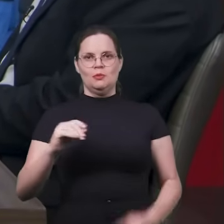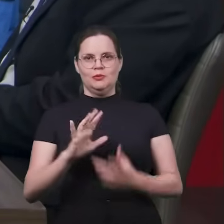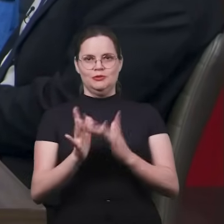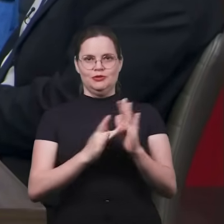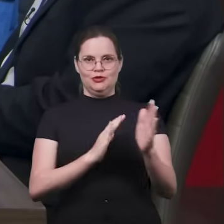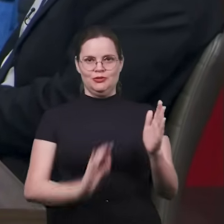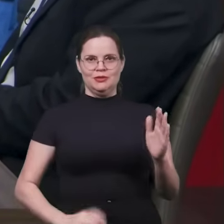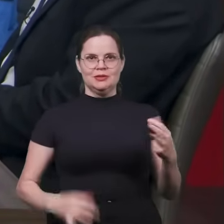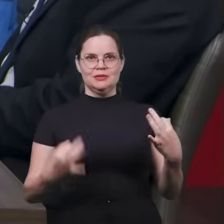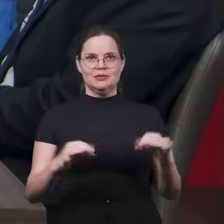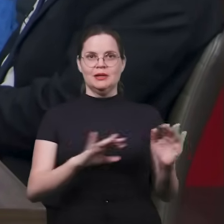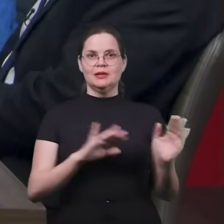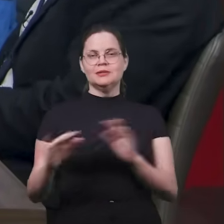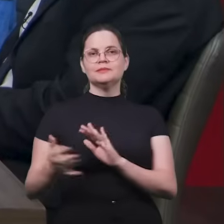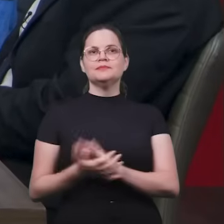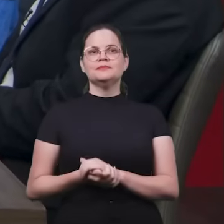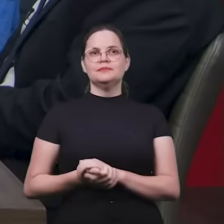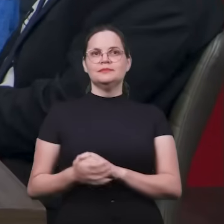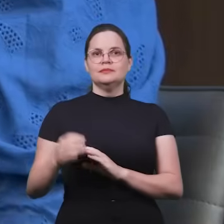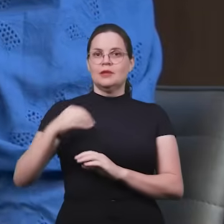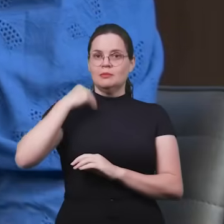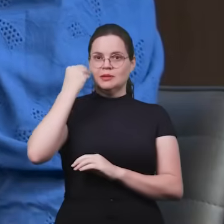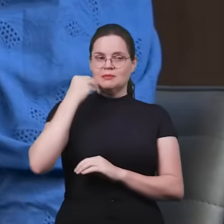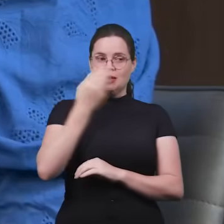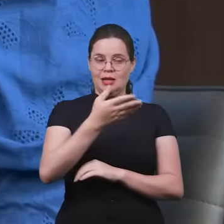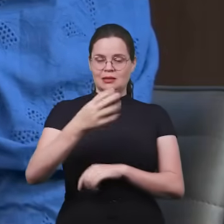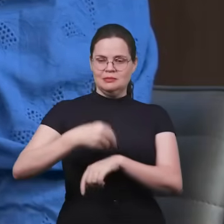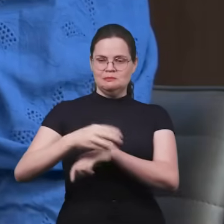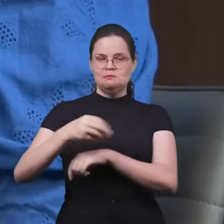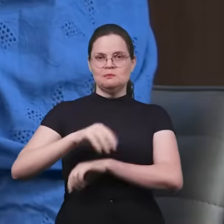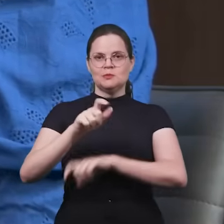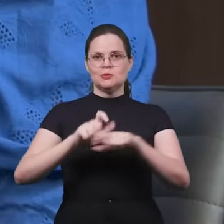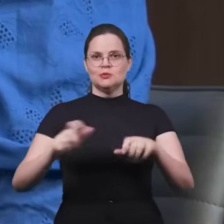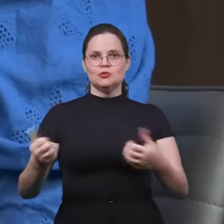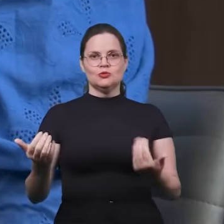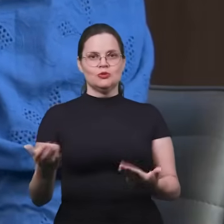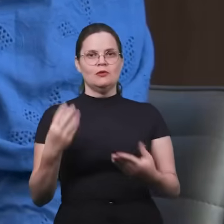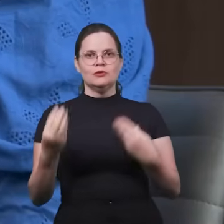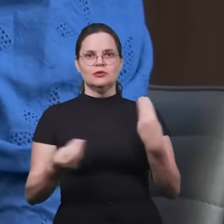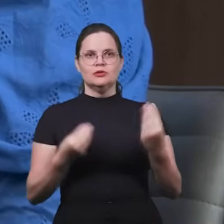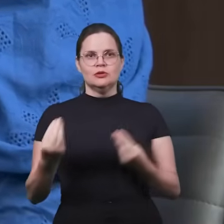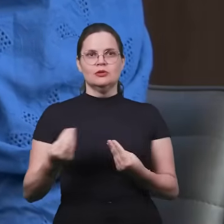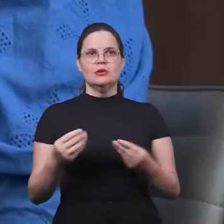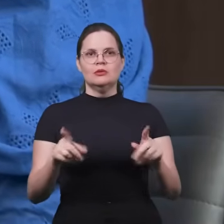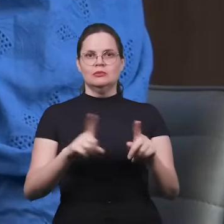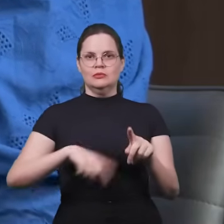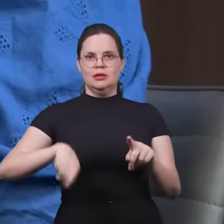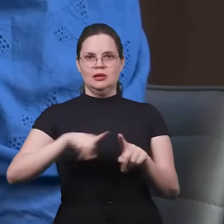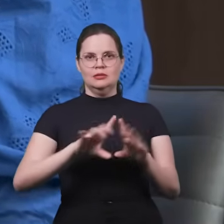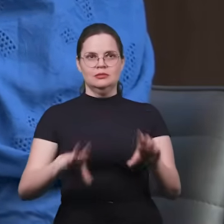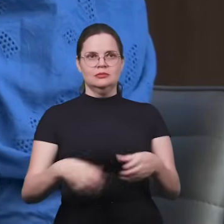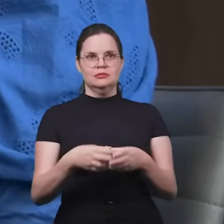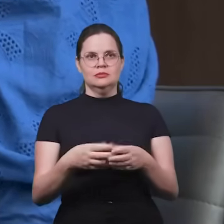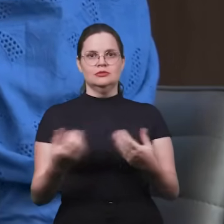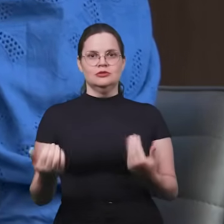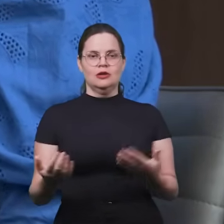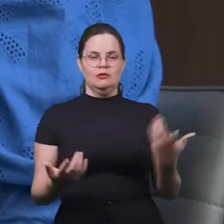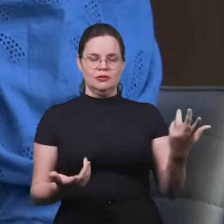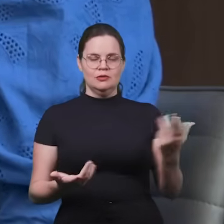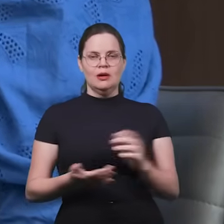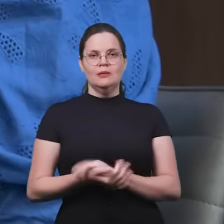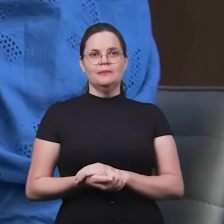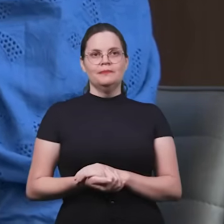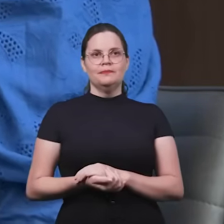uma experiência para nós, né, Kézia, para os jovens que nos assistem, de como que também os jovens, um jovem